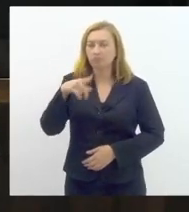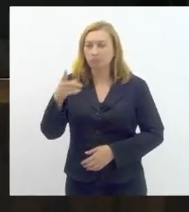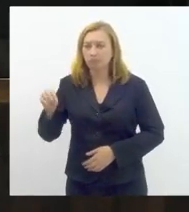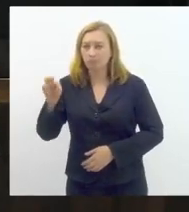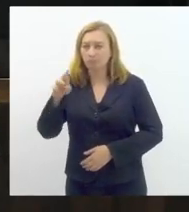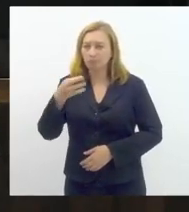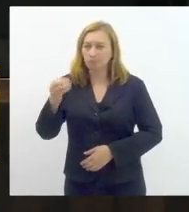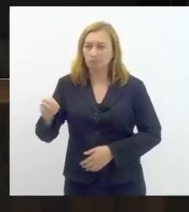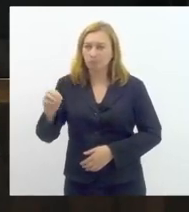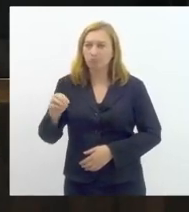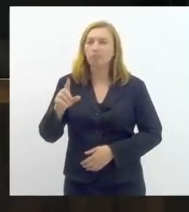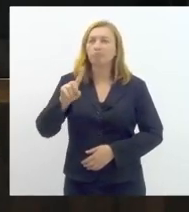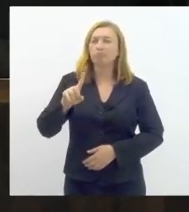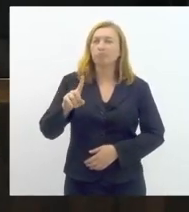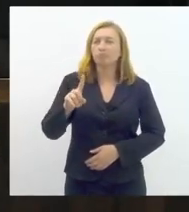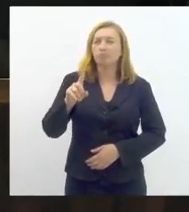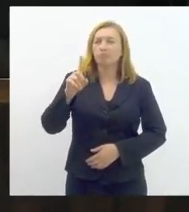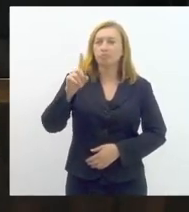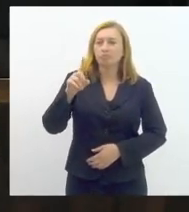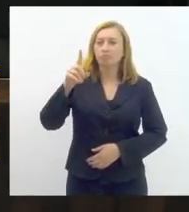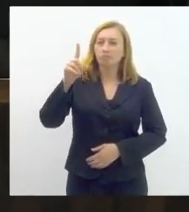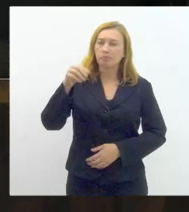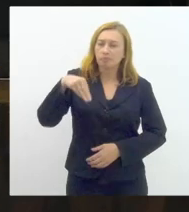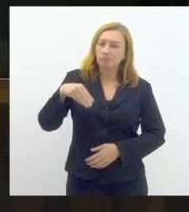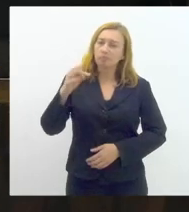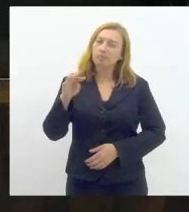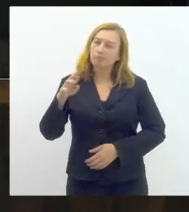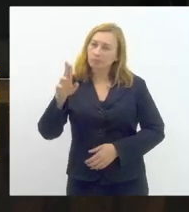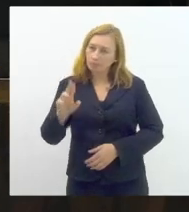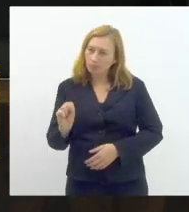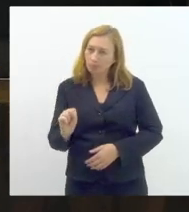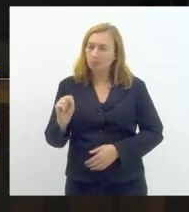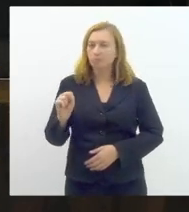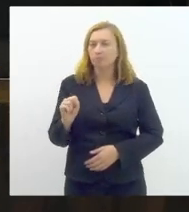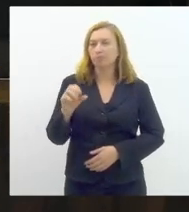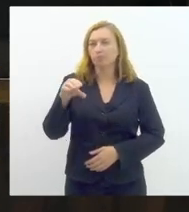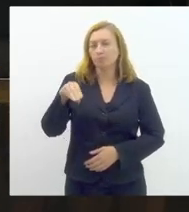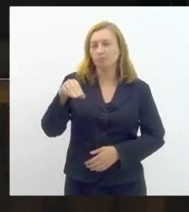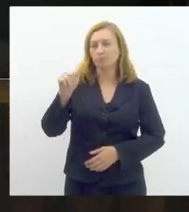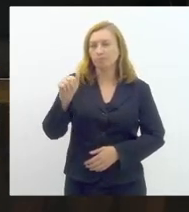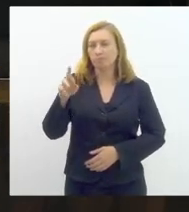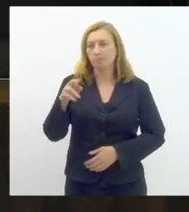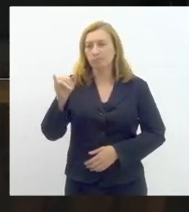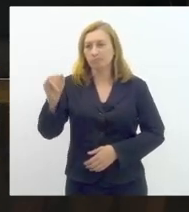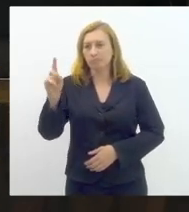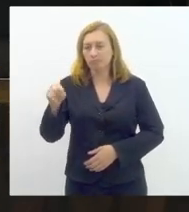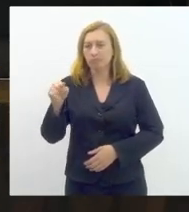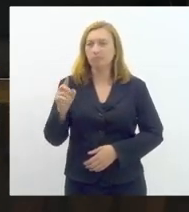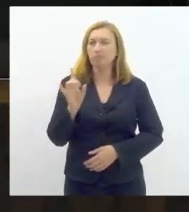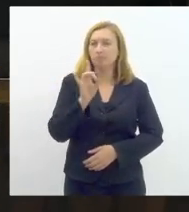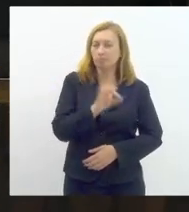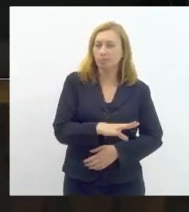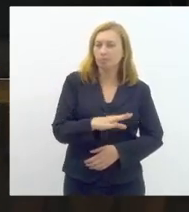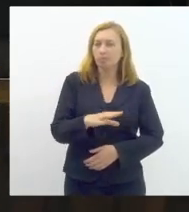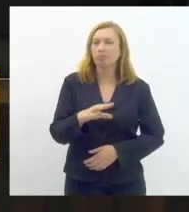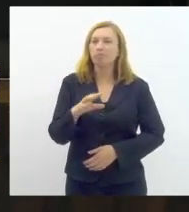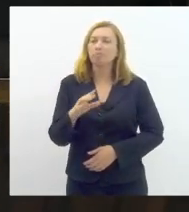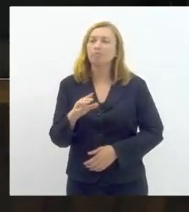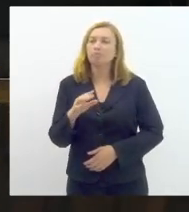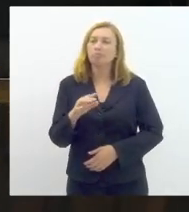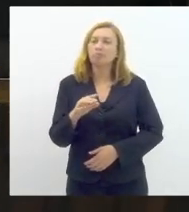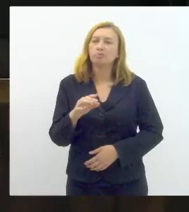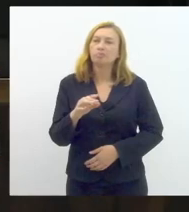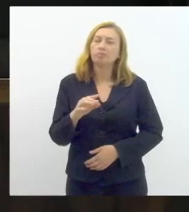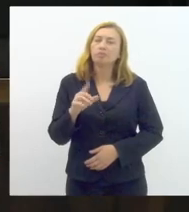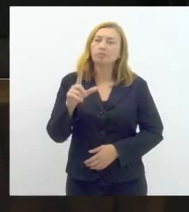Mais um da Baixada Litorânea, Matheus Souza de Maricá. Por último também da Baixada Litorânea, Luan